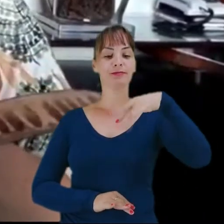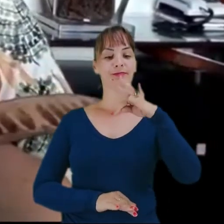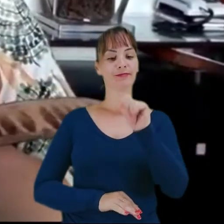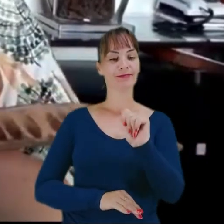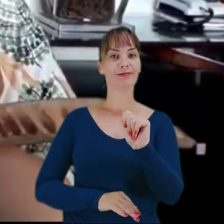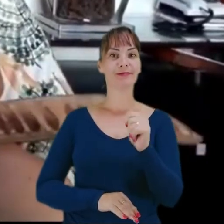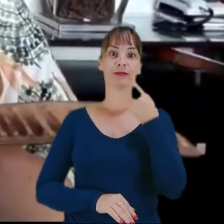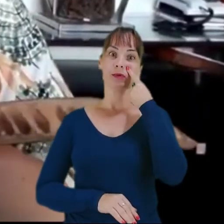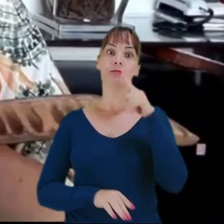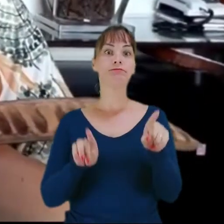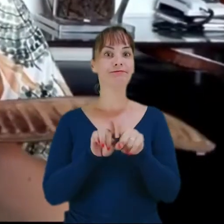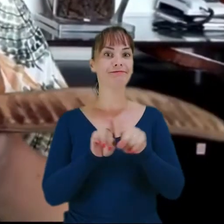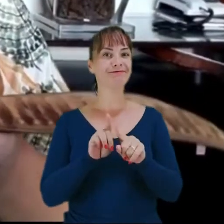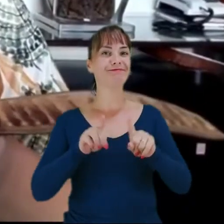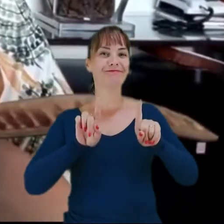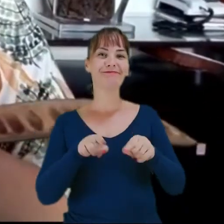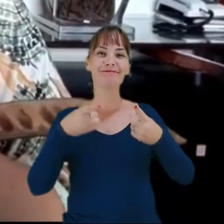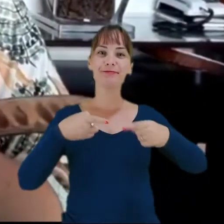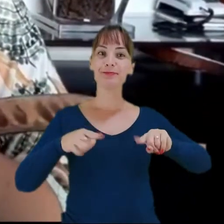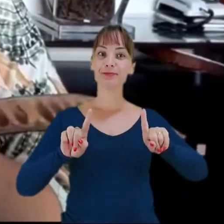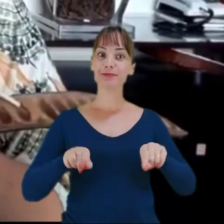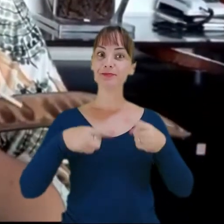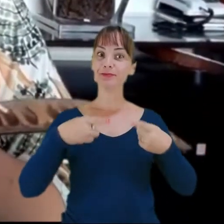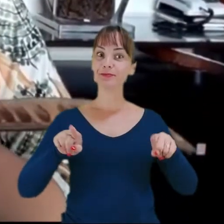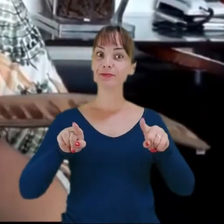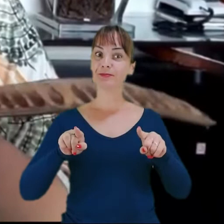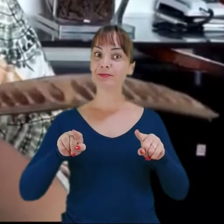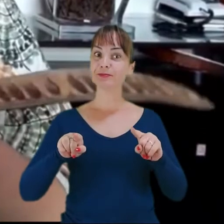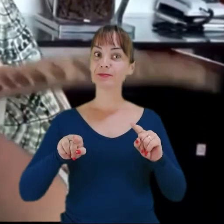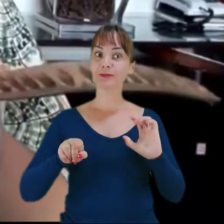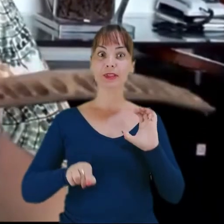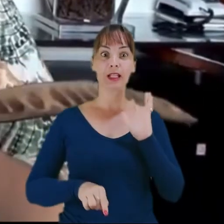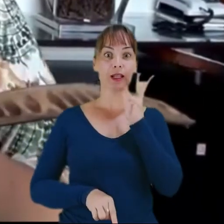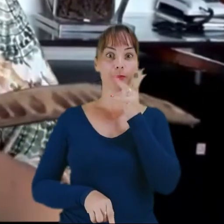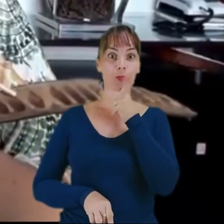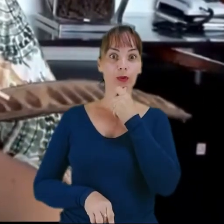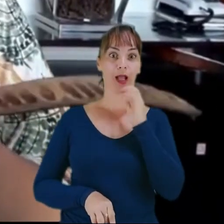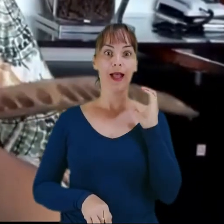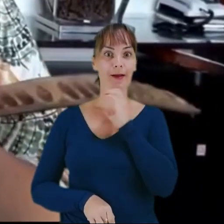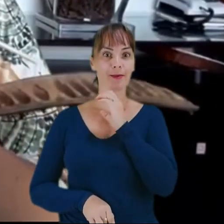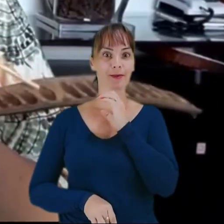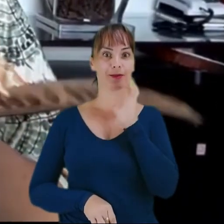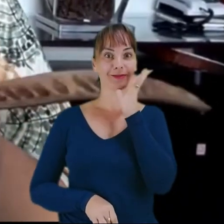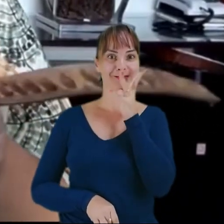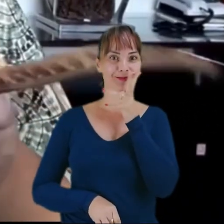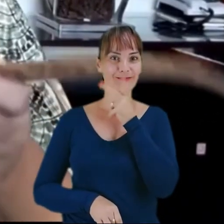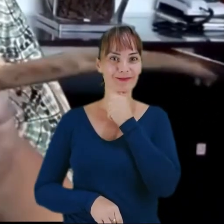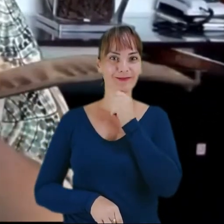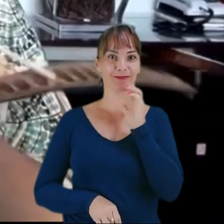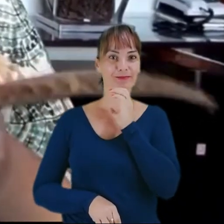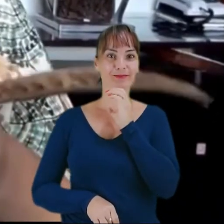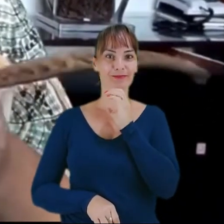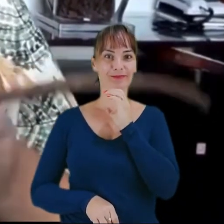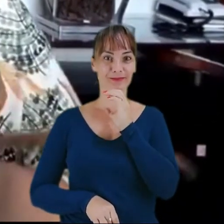trabalhar um objeto sonoro. Então, o som longo, o som curto,